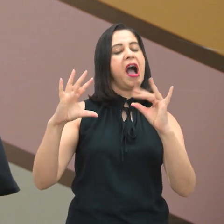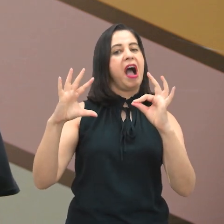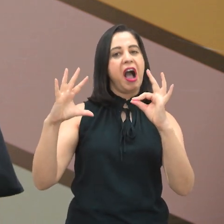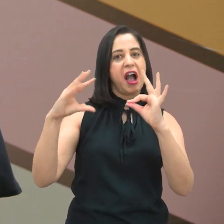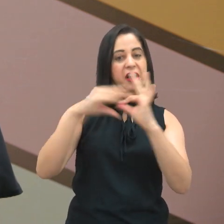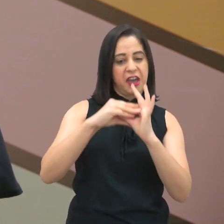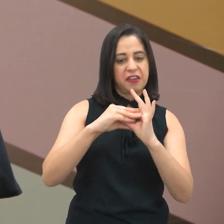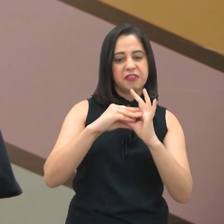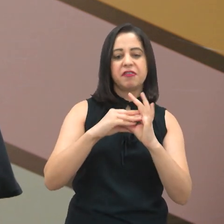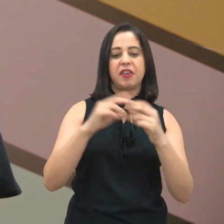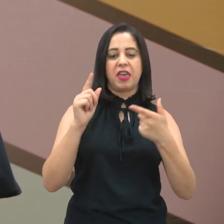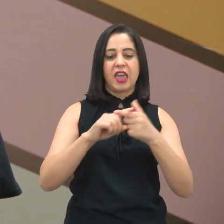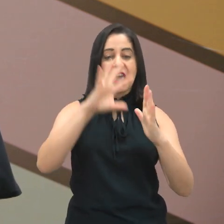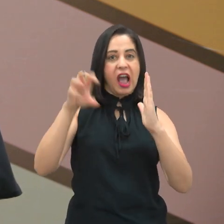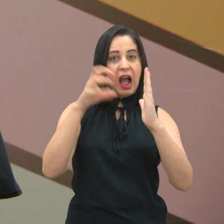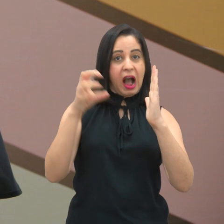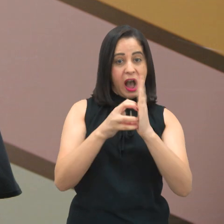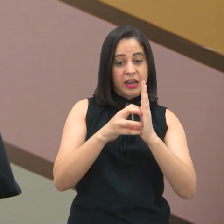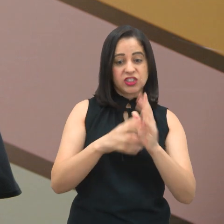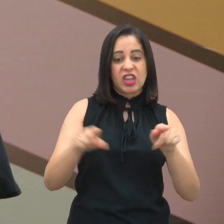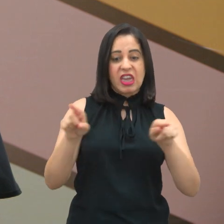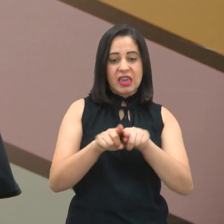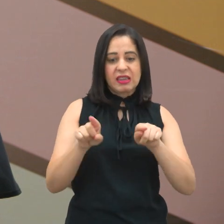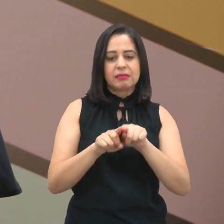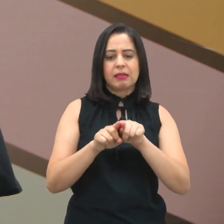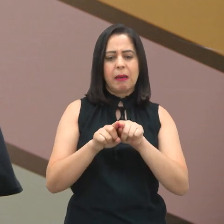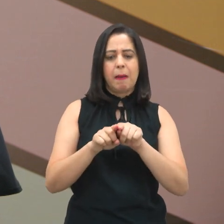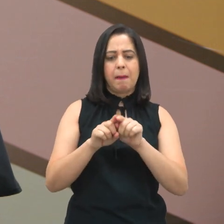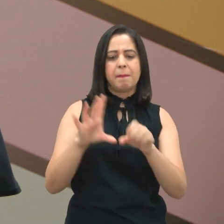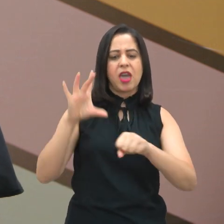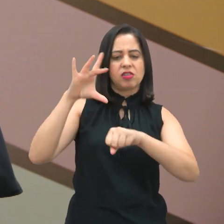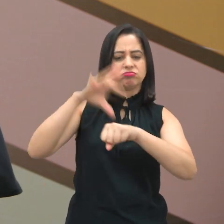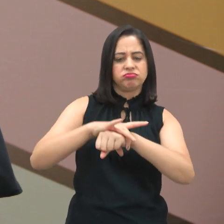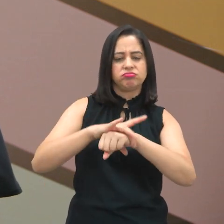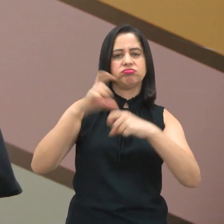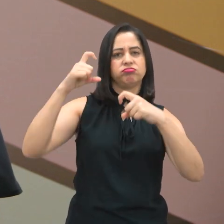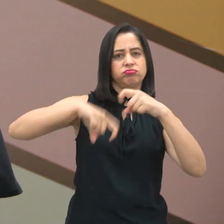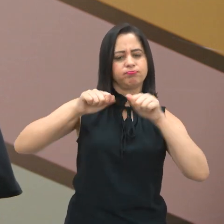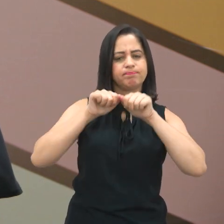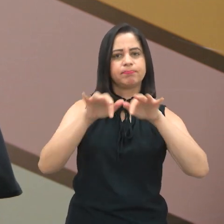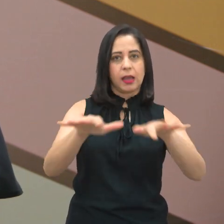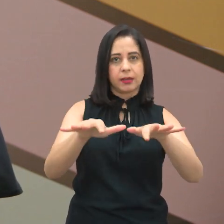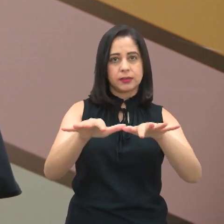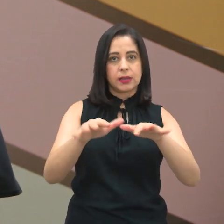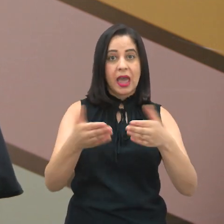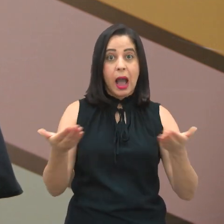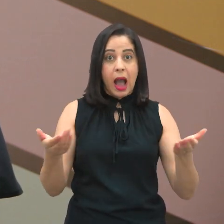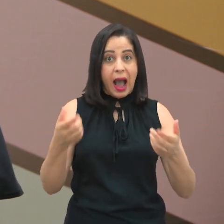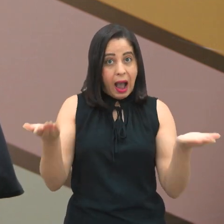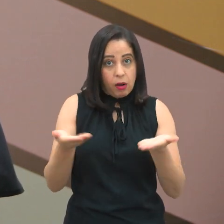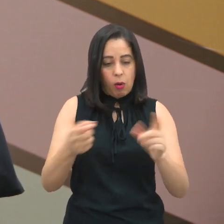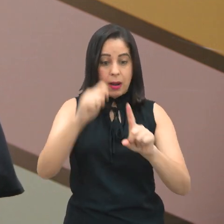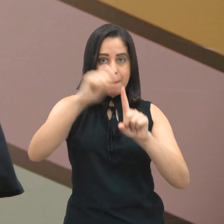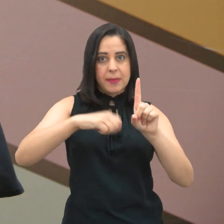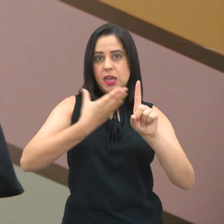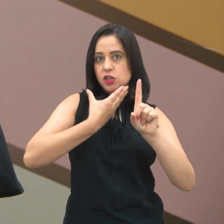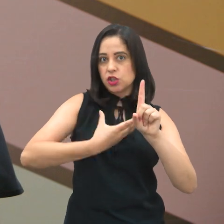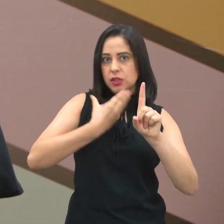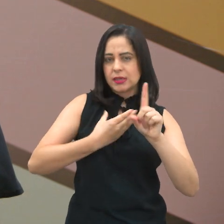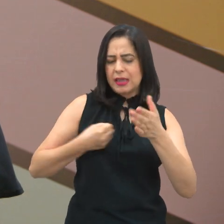e outras infecções sexualmente transmissíveis, especialmente nesse mês de dezembro, que se marca tanto a luta